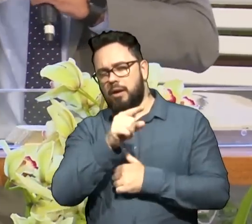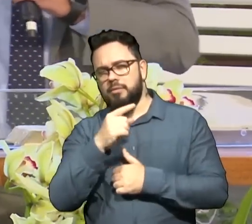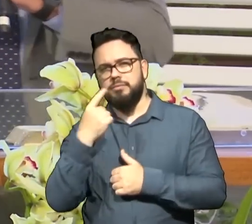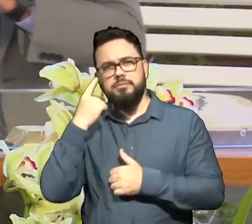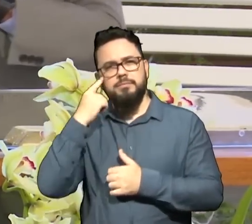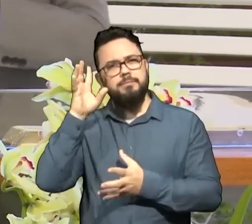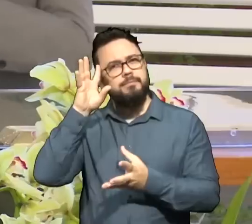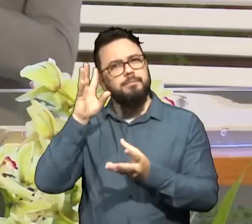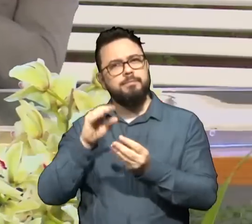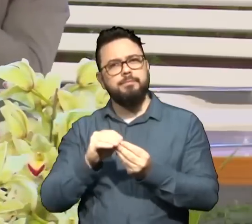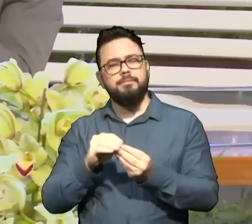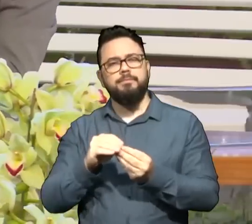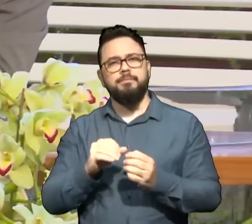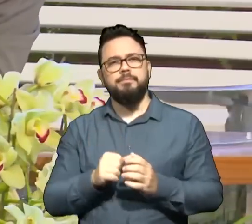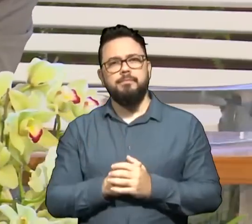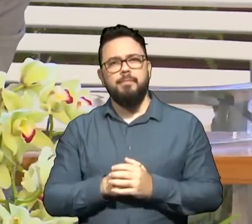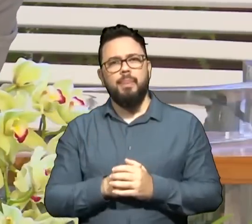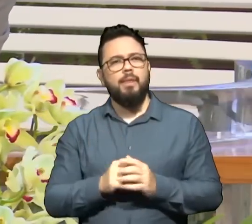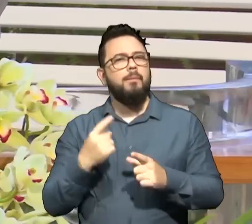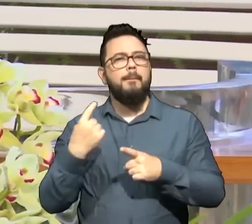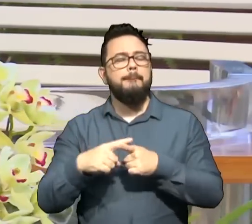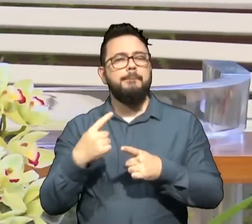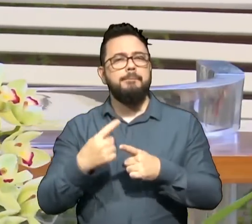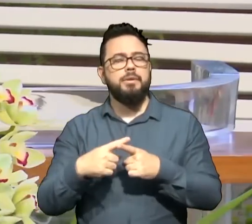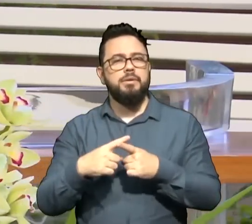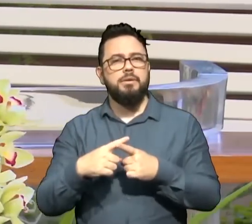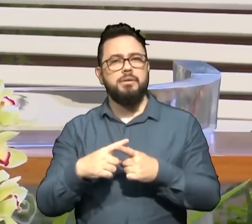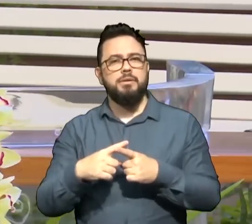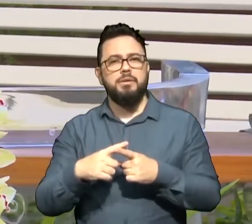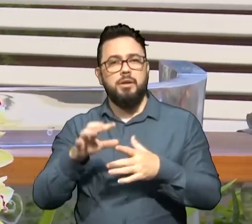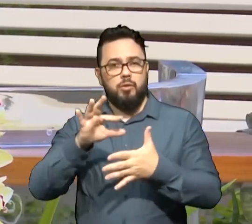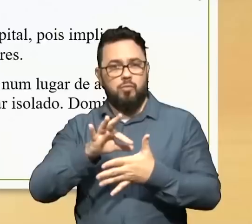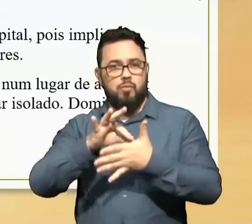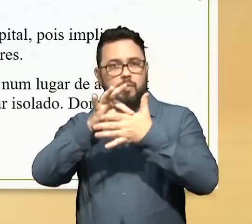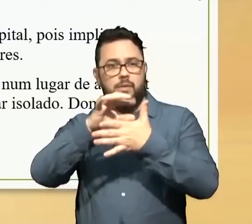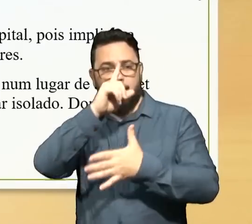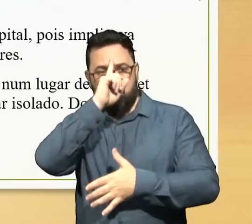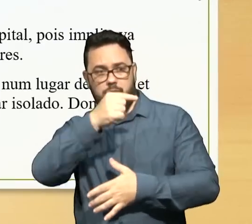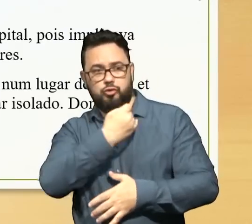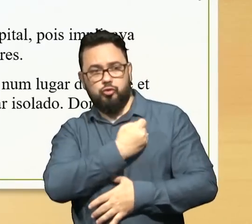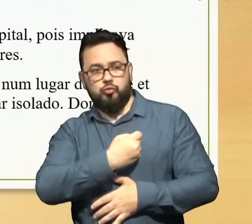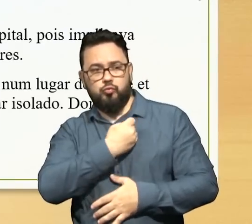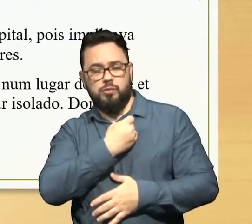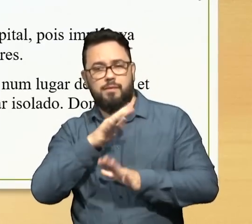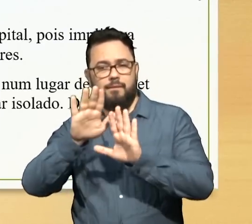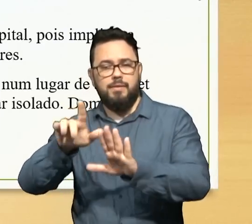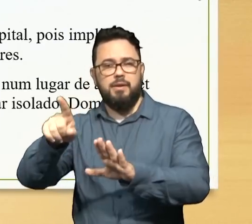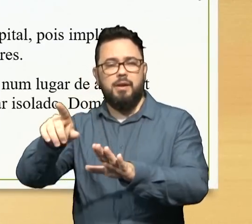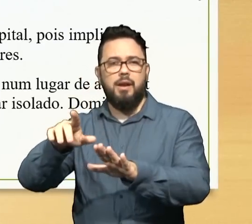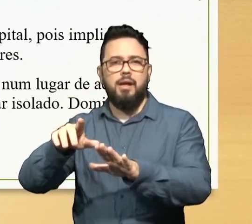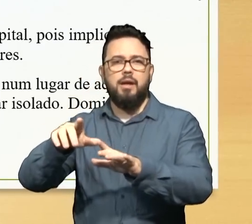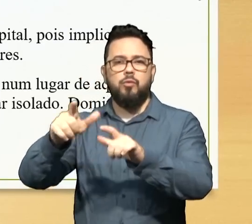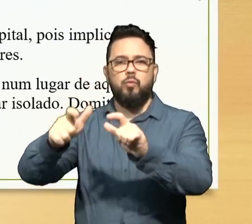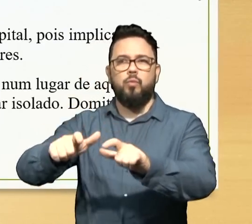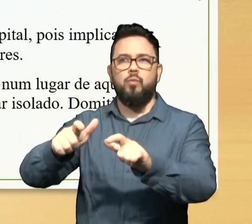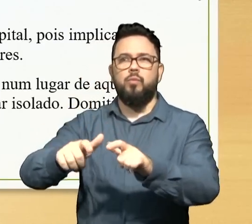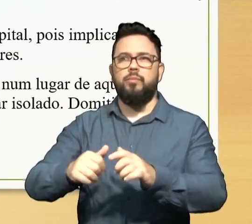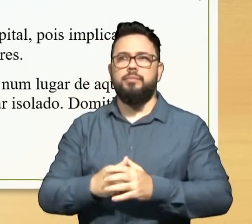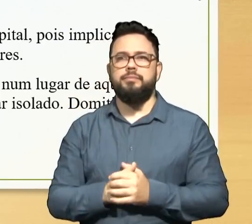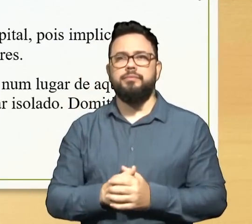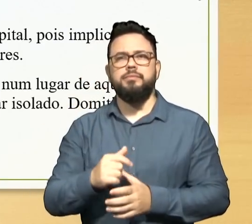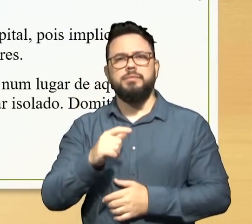sentença de de Domiciano existe uma mulher chamada Flávia